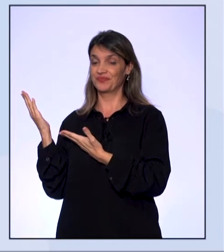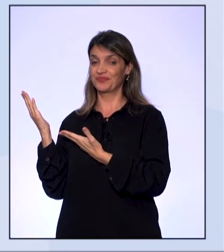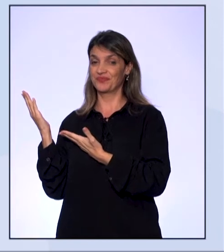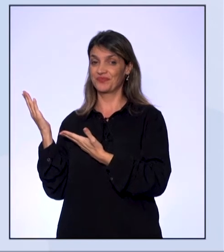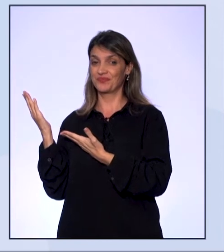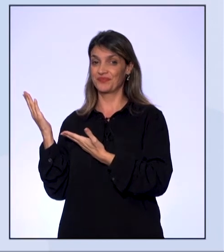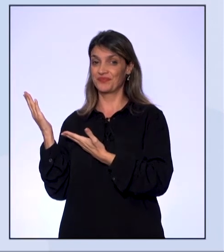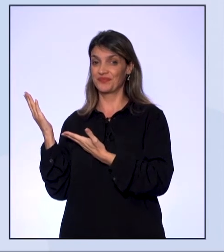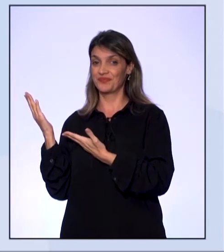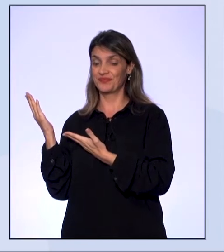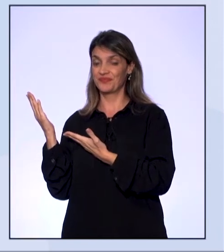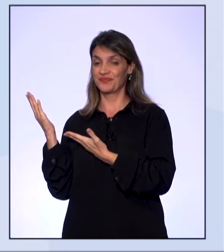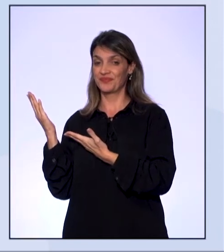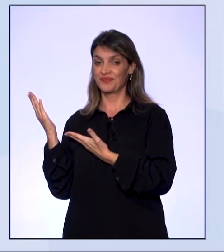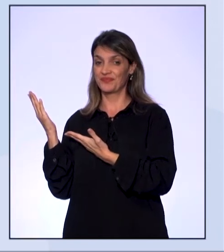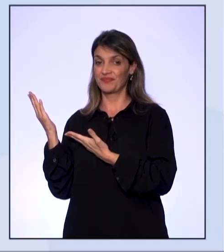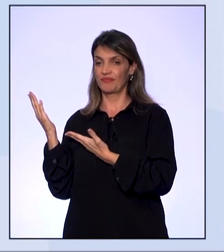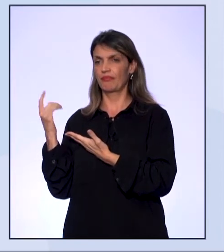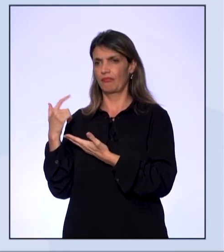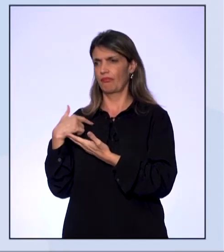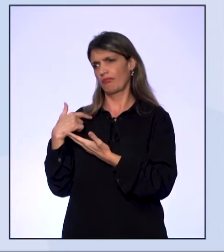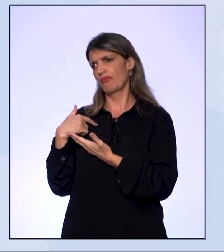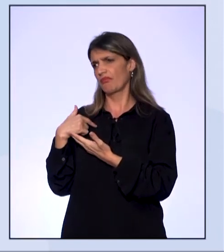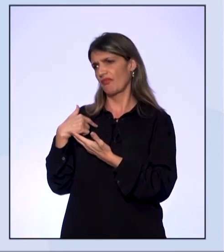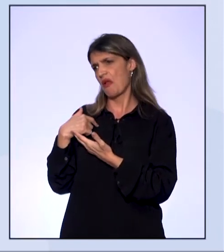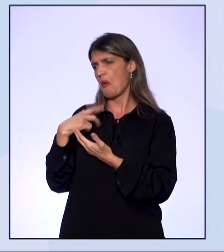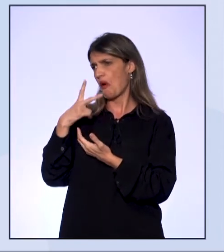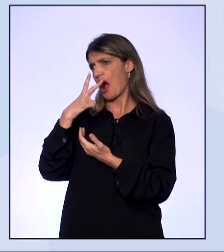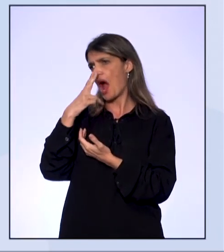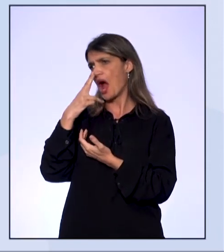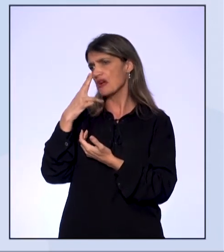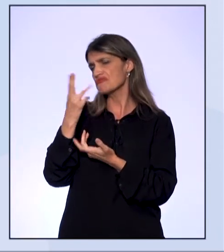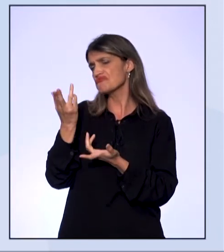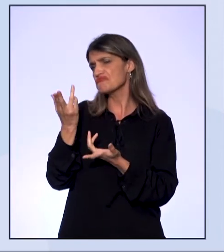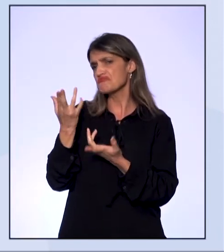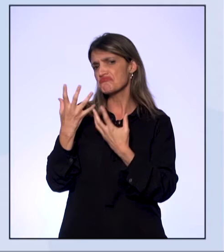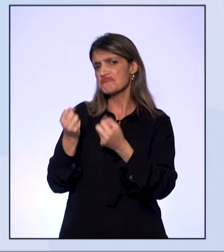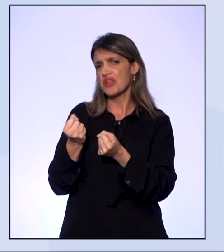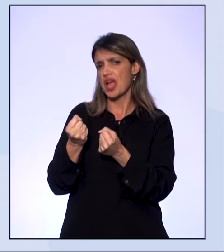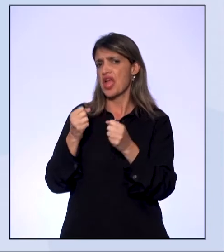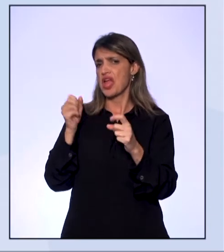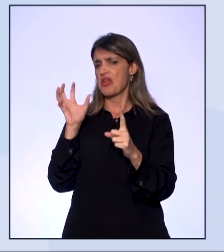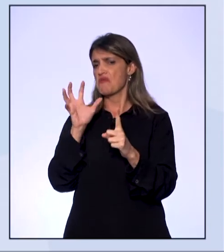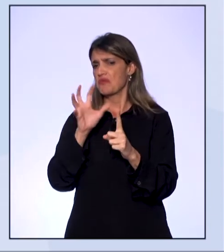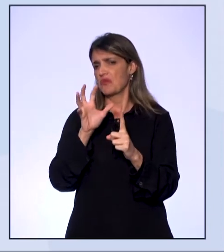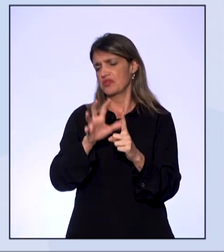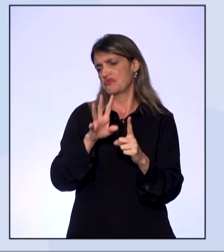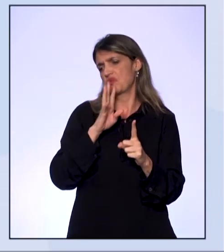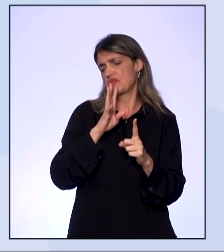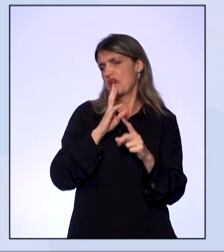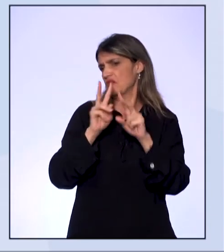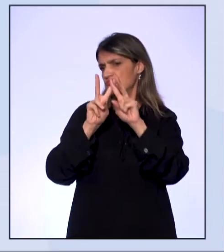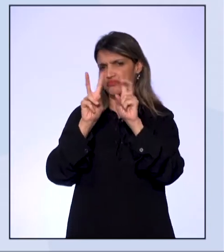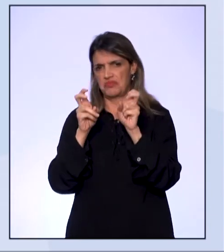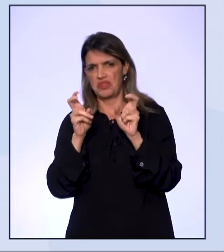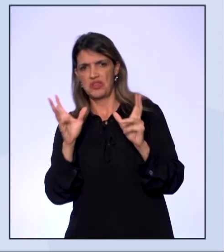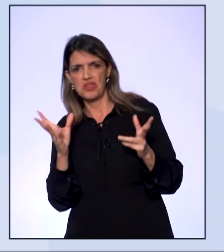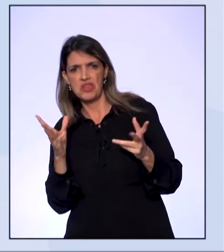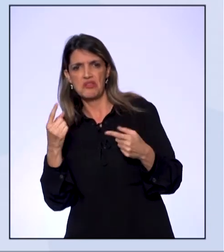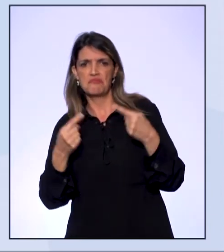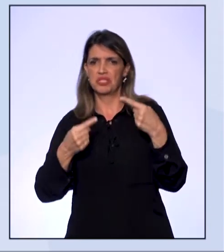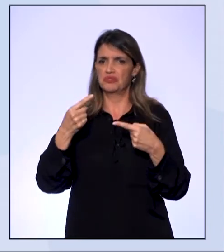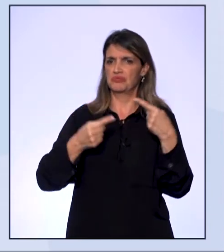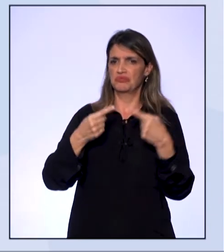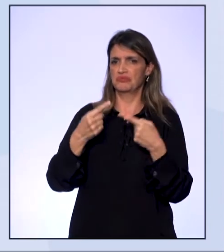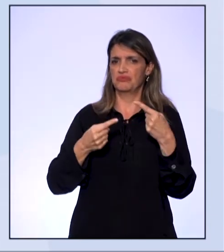posicionamento ele pode ser assim, ó, eu sou favorável. Os influencers conhecem profundamente os temas que se discutem e não